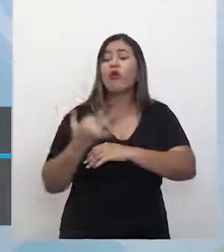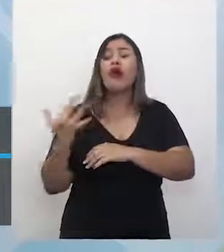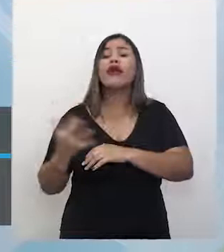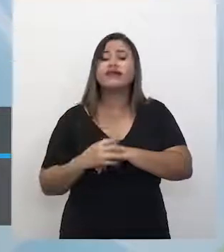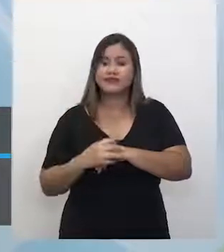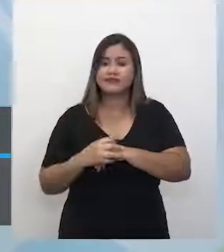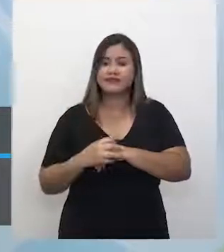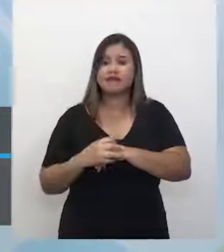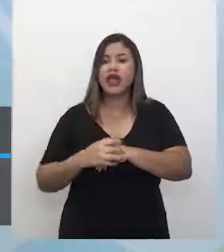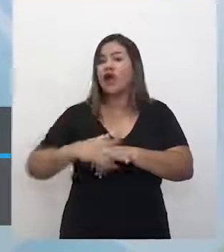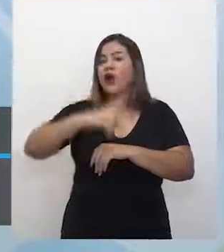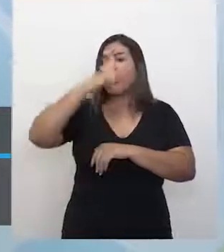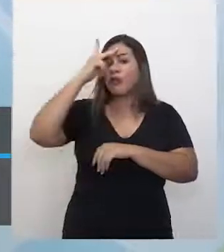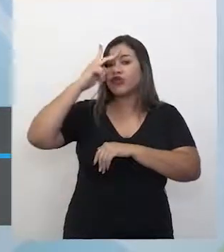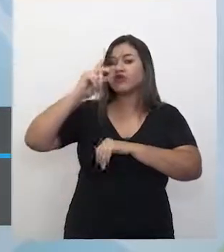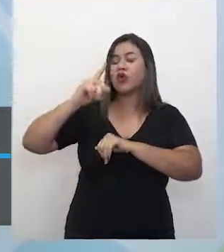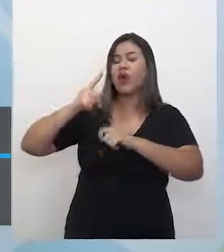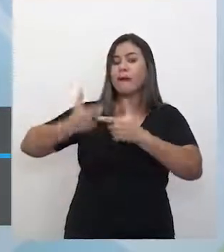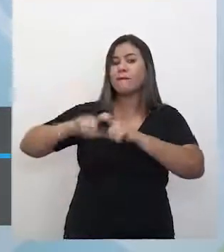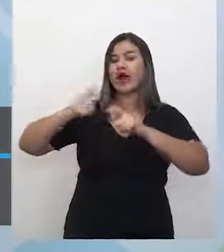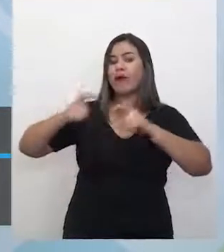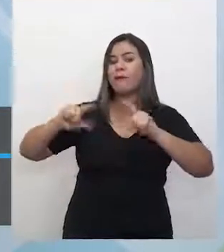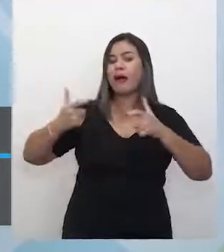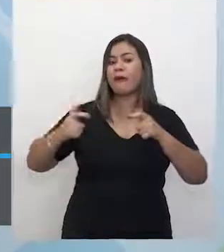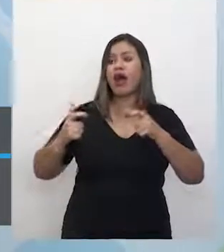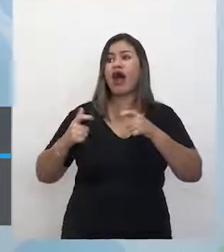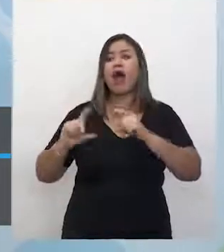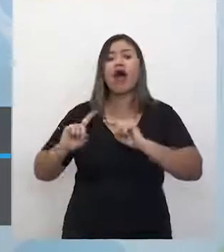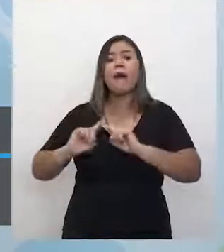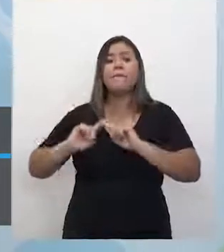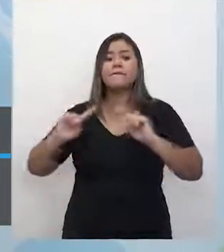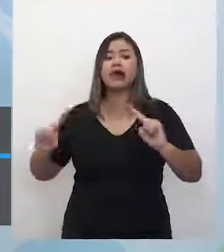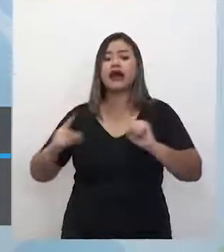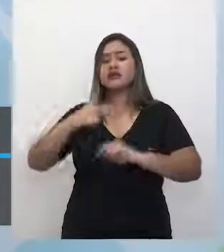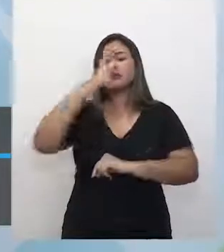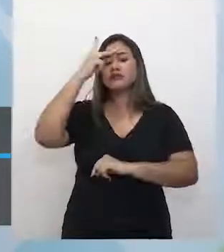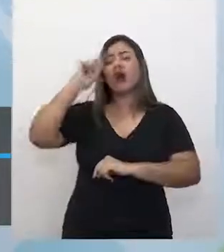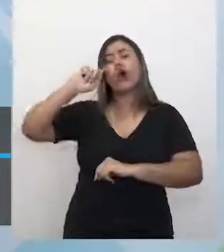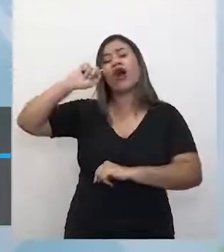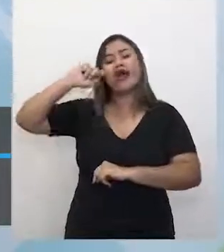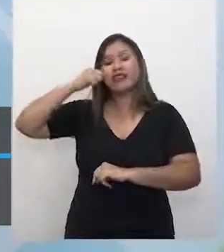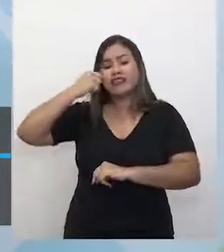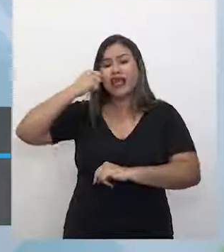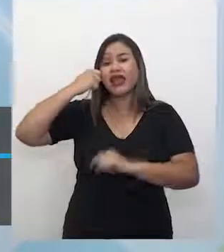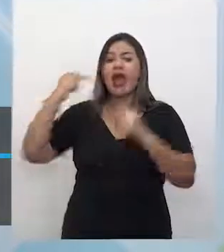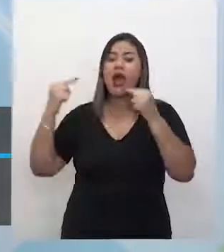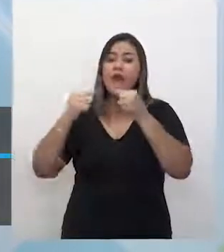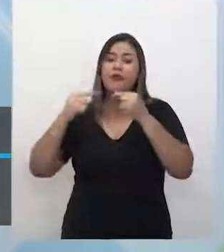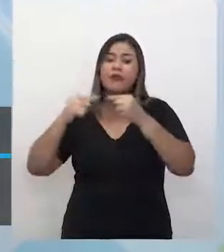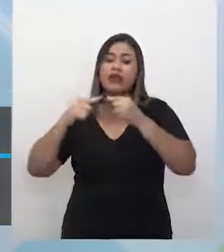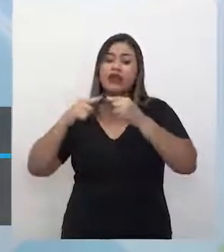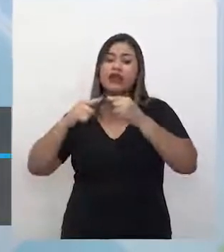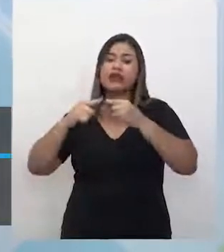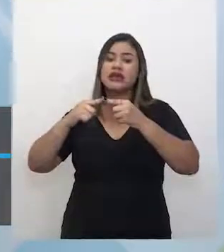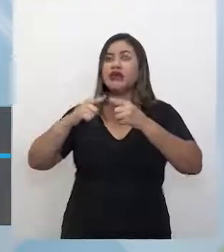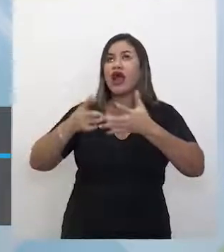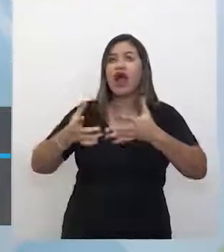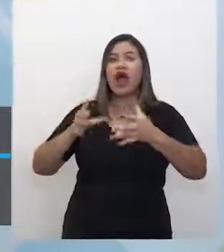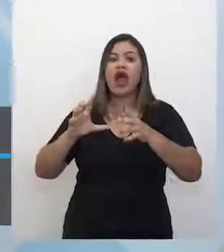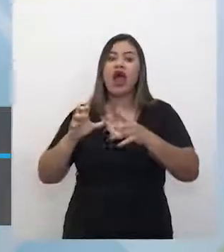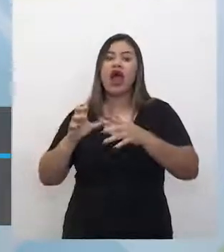hoje, a gente tem crescido, mas quantas vezes a gente vê pessoas negras ali em cargos maiores, né, com